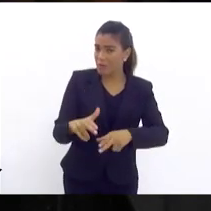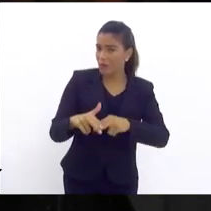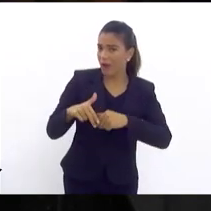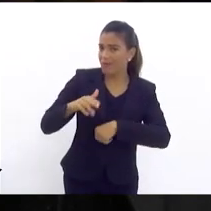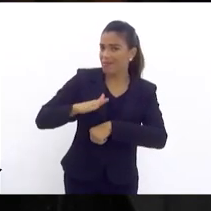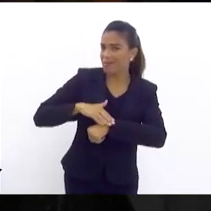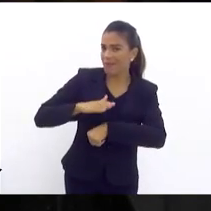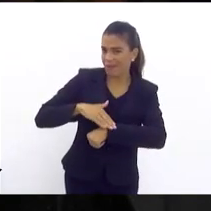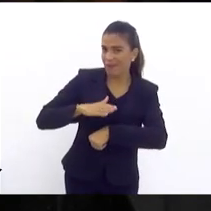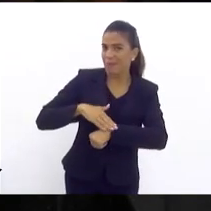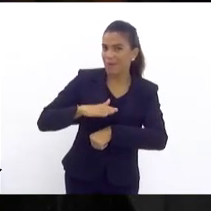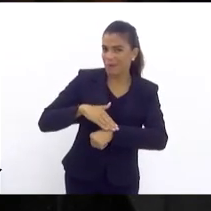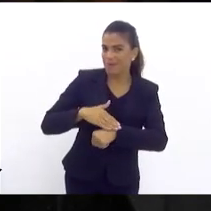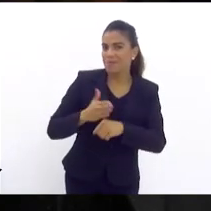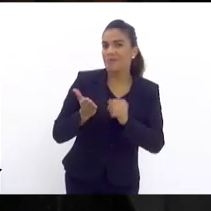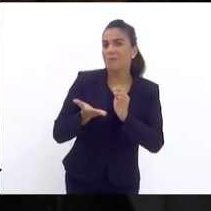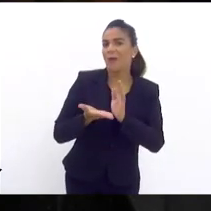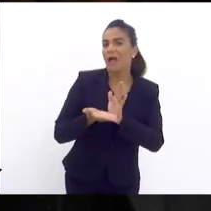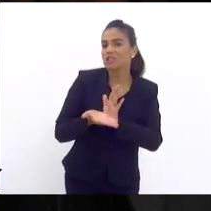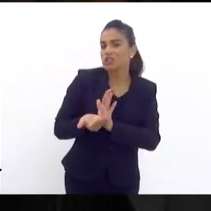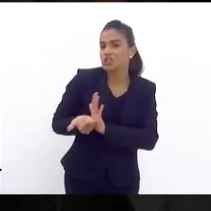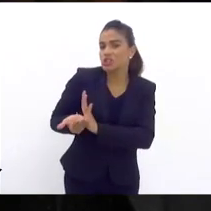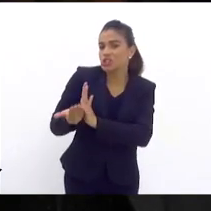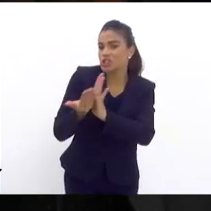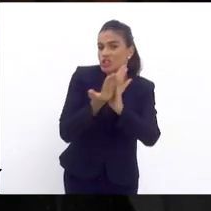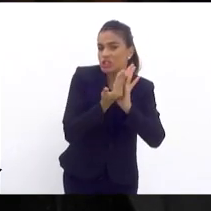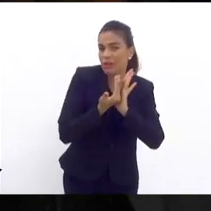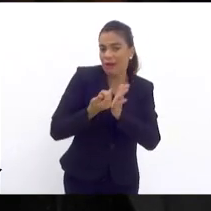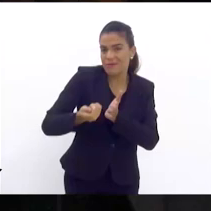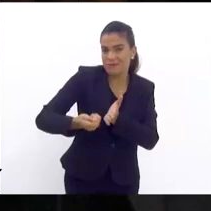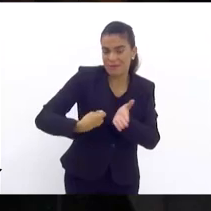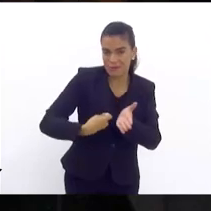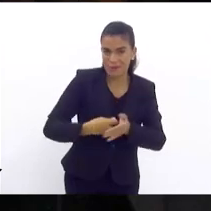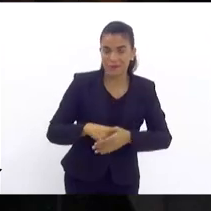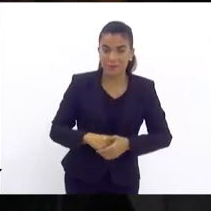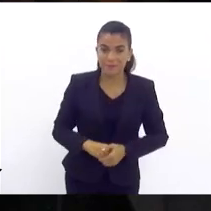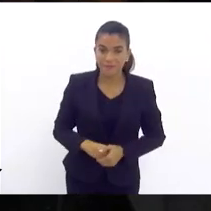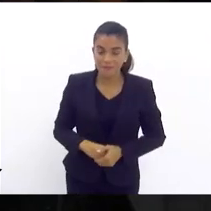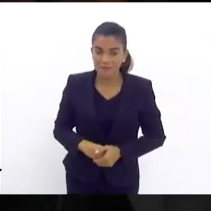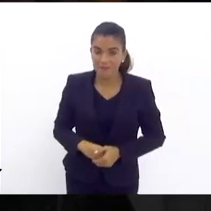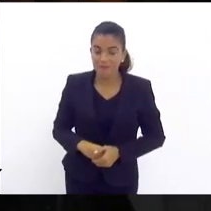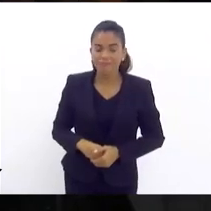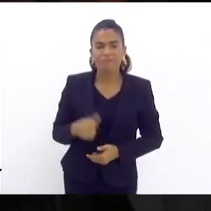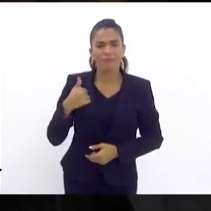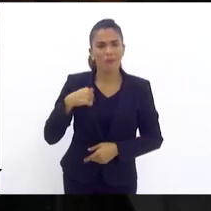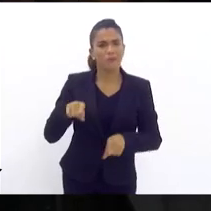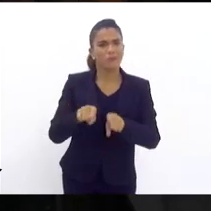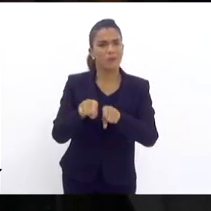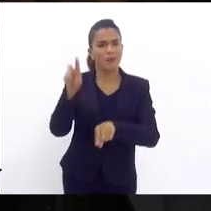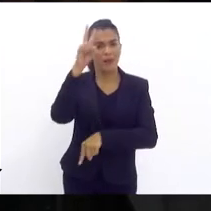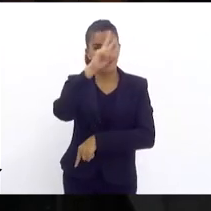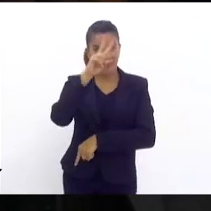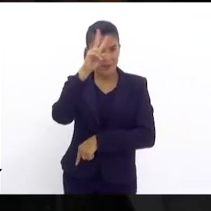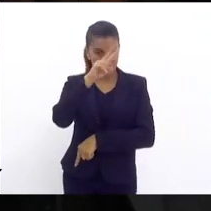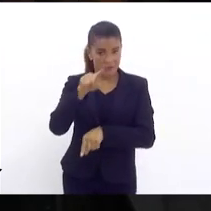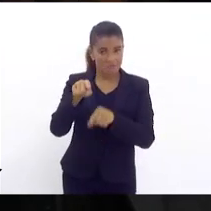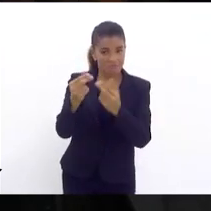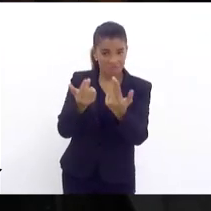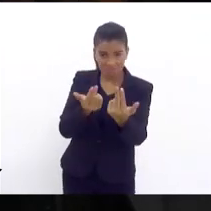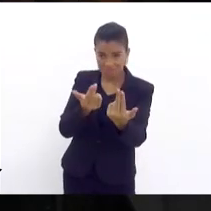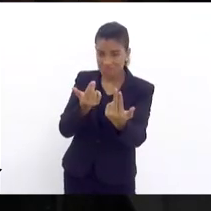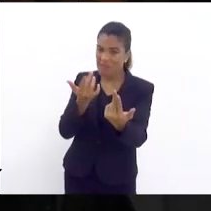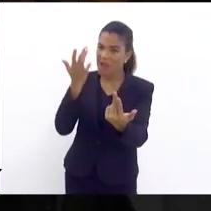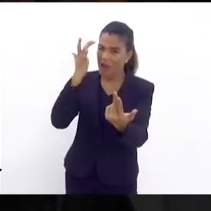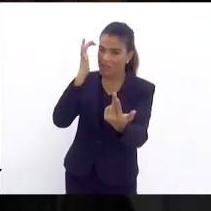para retirar a assinaturas da mesma eu me lembro eu sou assim há de se lembrar também